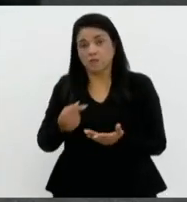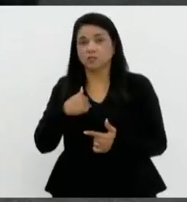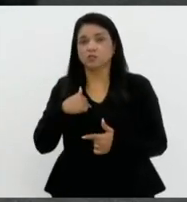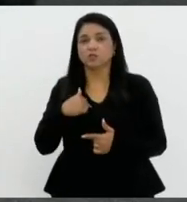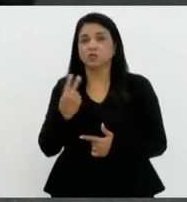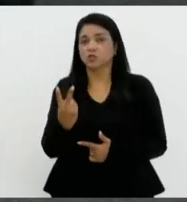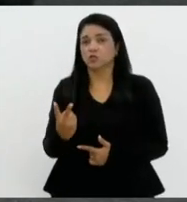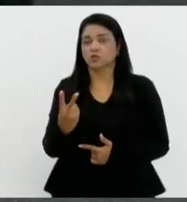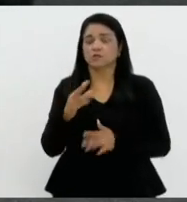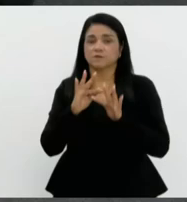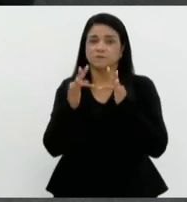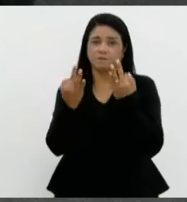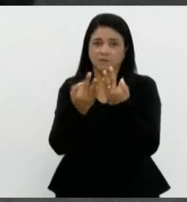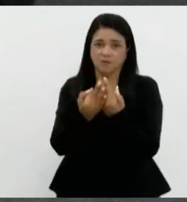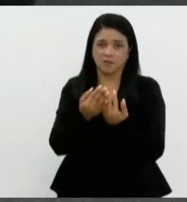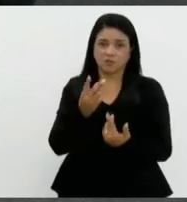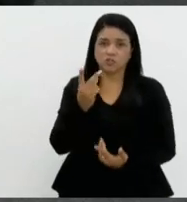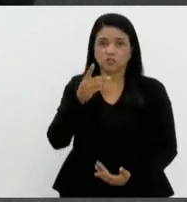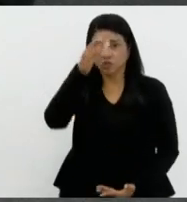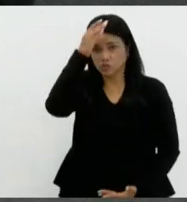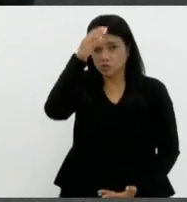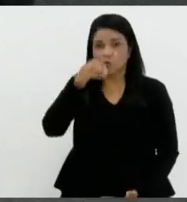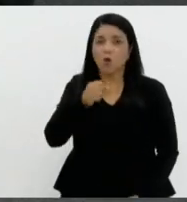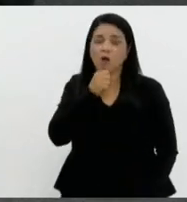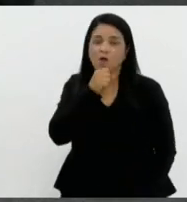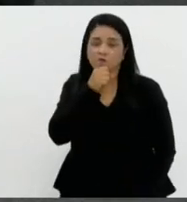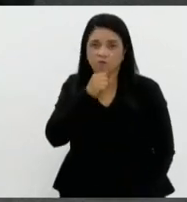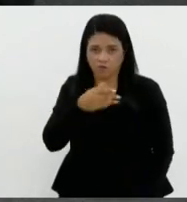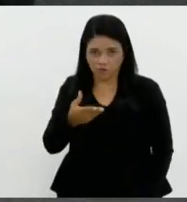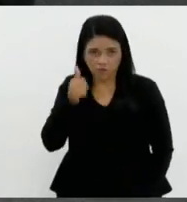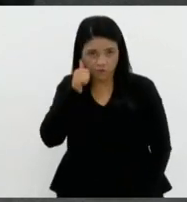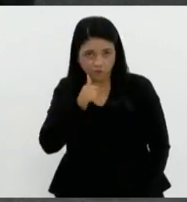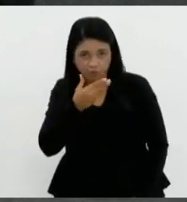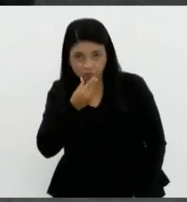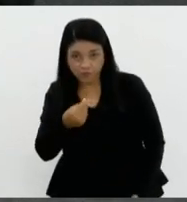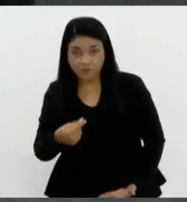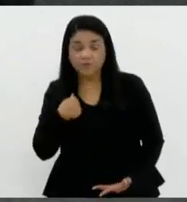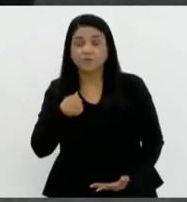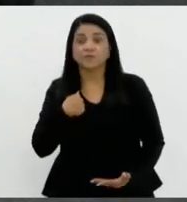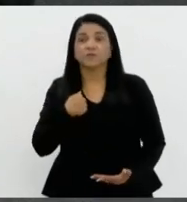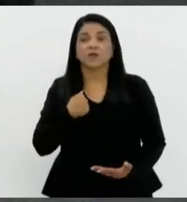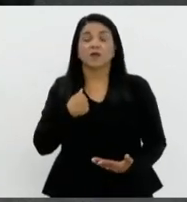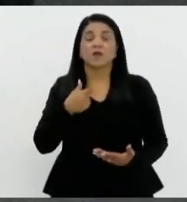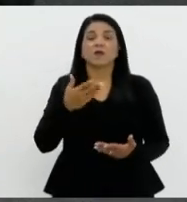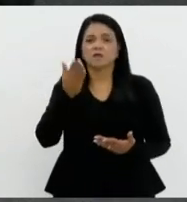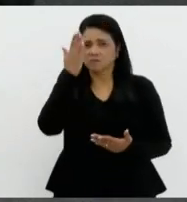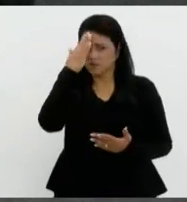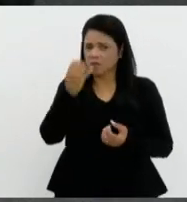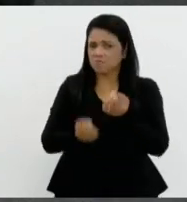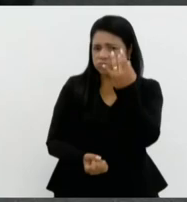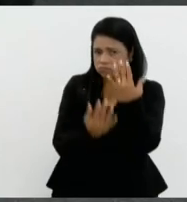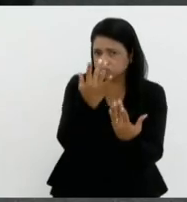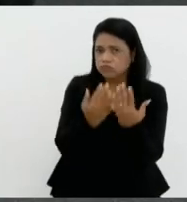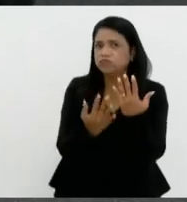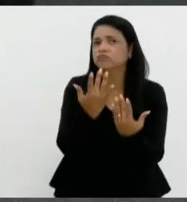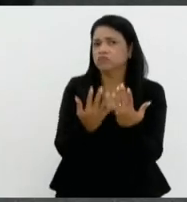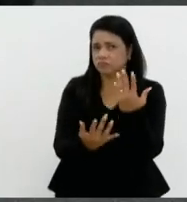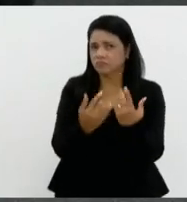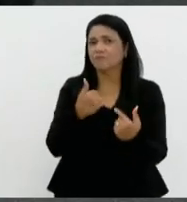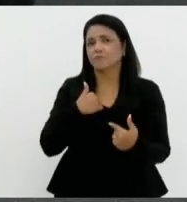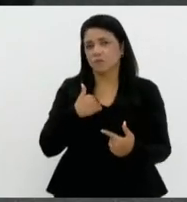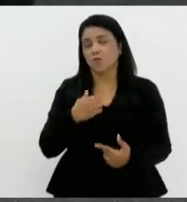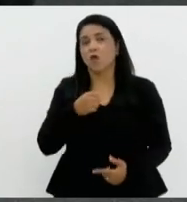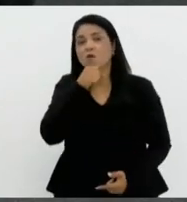campos de concentração. Então, não digo mais nem menos, mas eu sou daqueles que sei do que se trata.